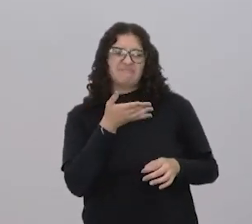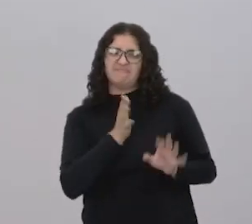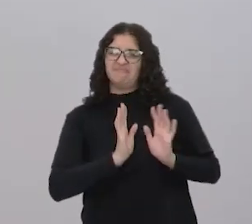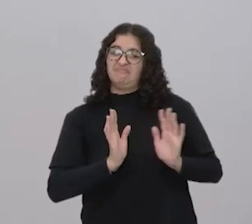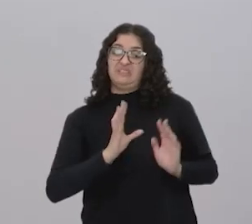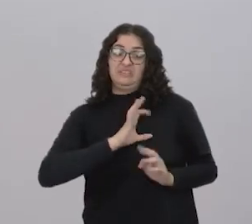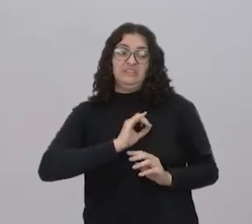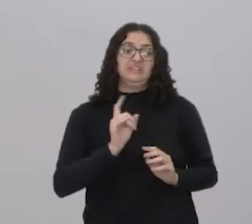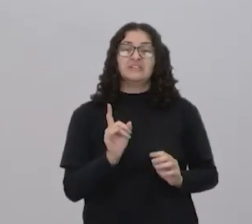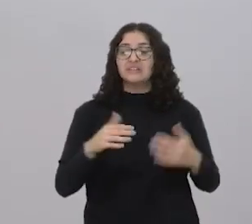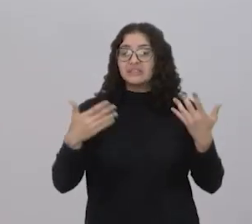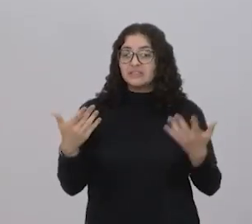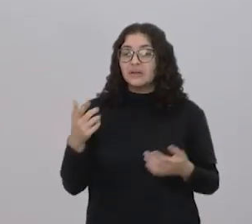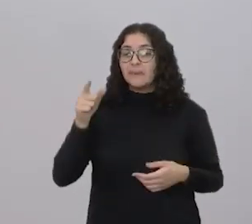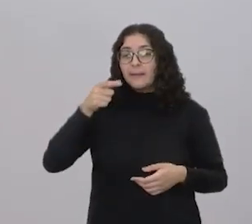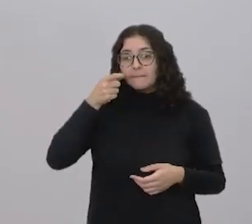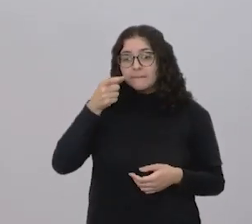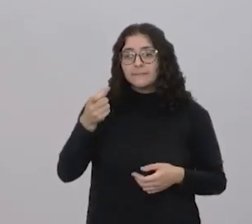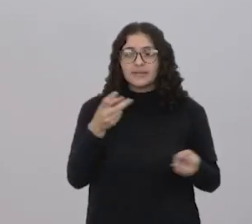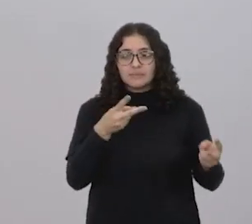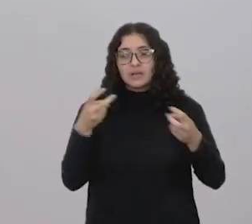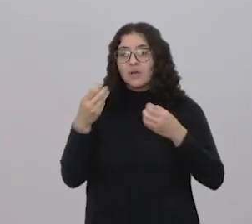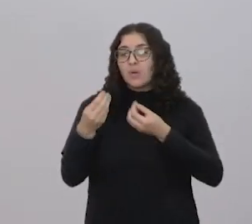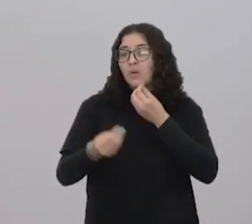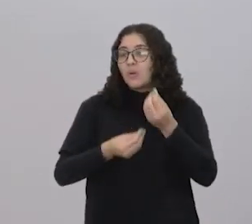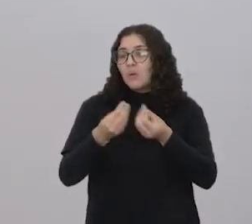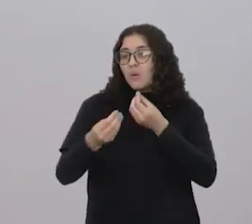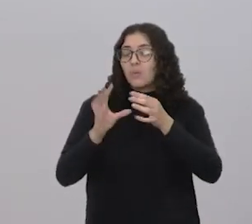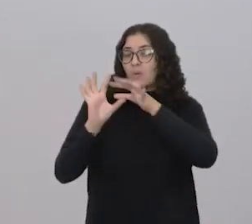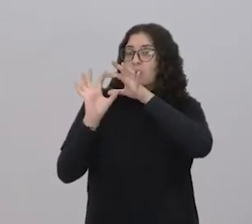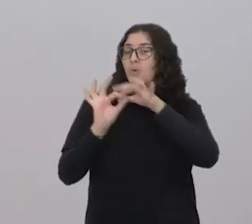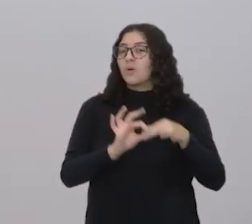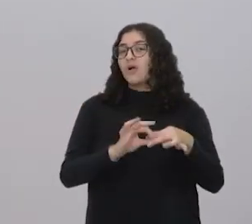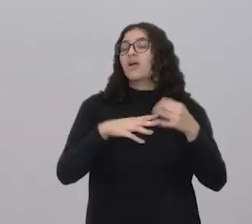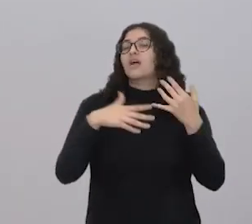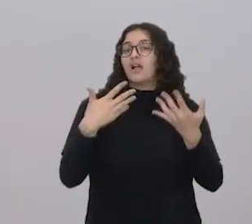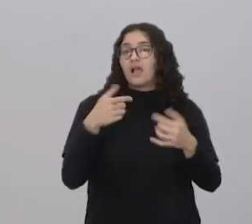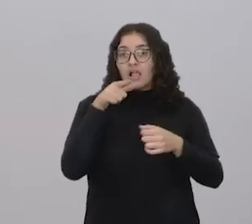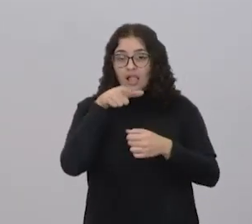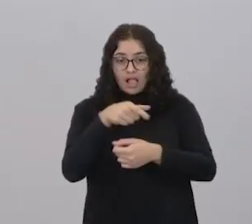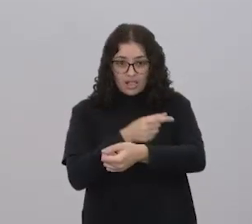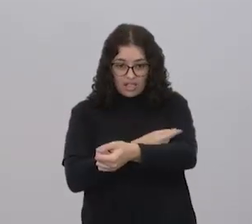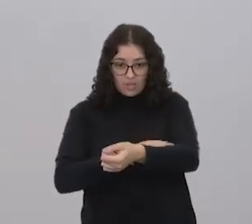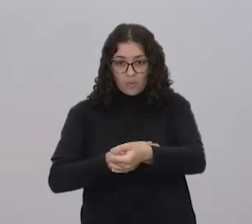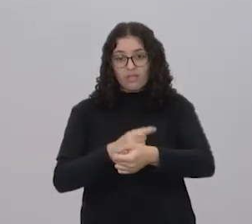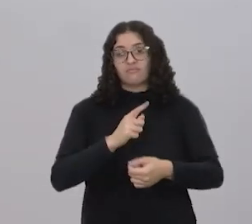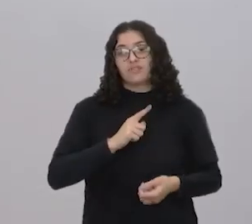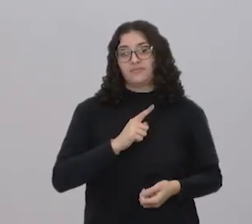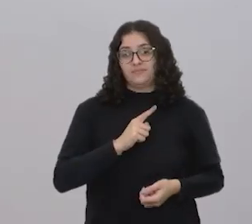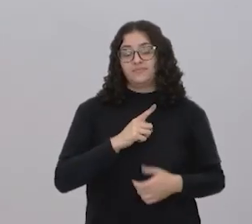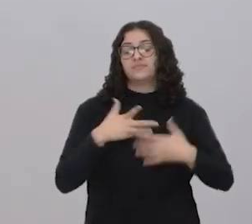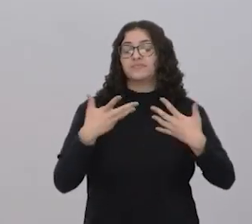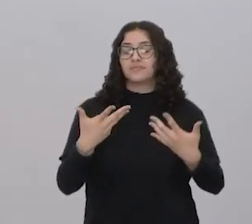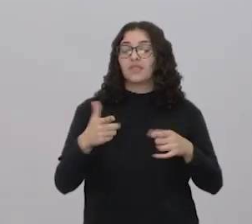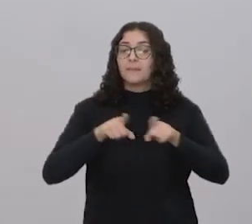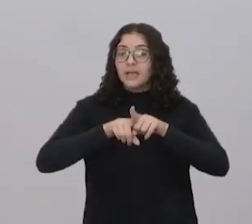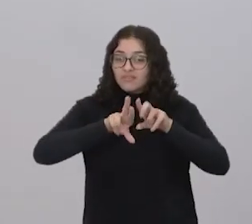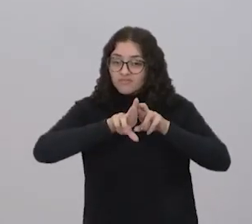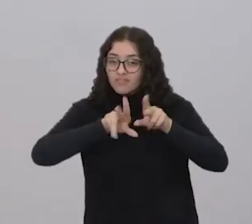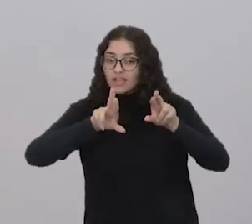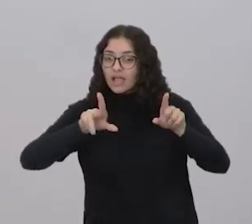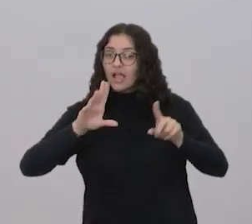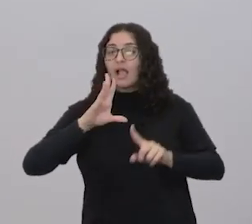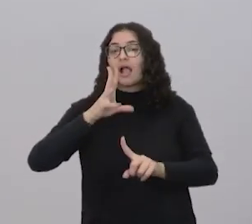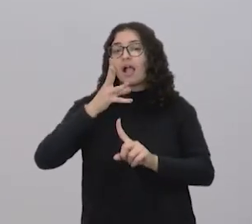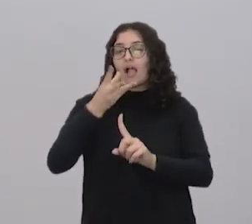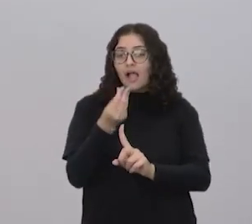Então é interessante perceber com relação ao contexto ao qual a tatuagem está inserida, o contexto ao qual as diferentes formas de